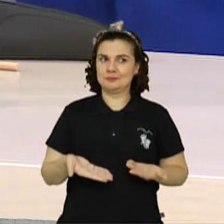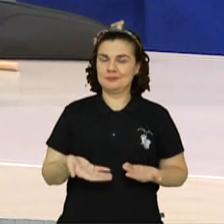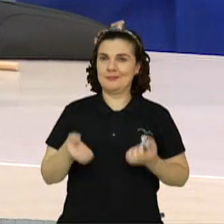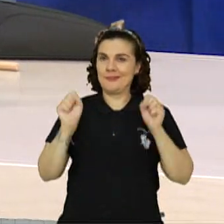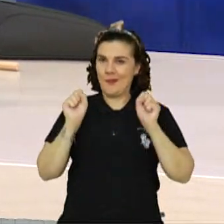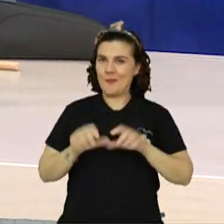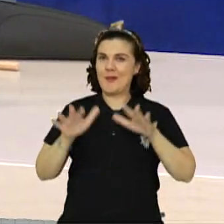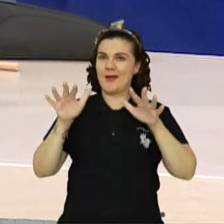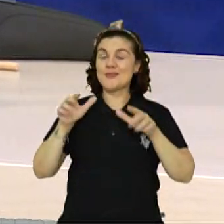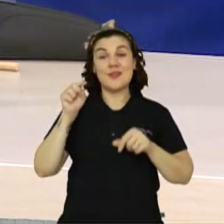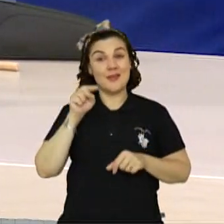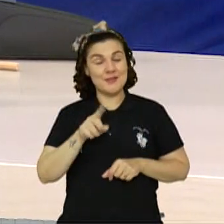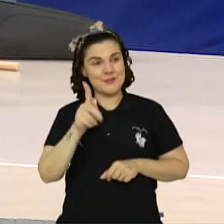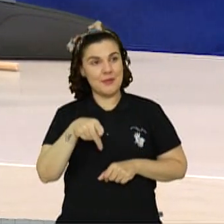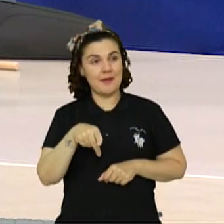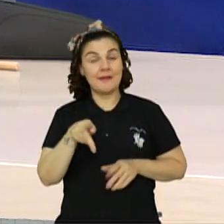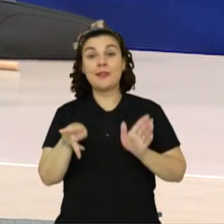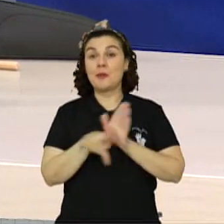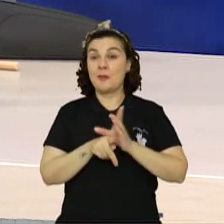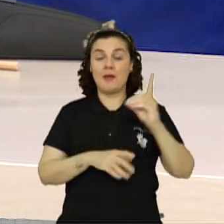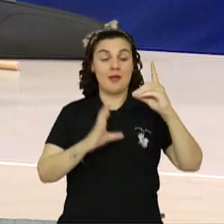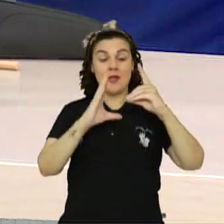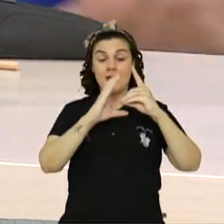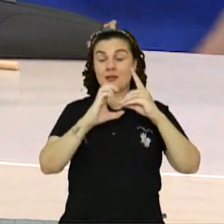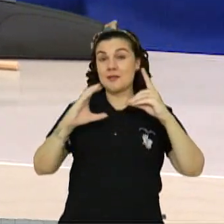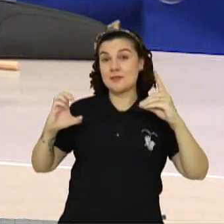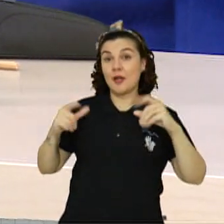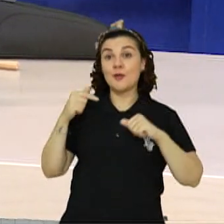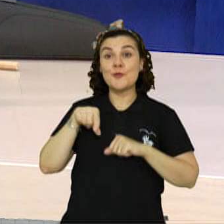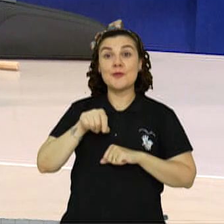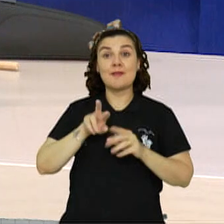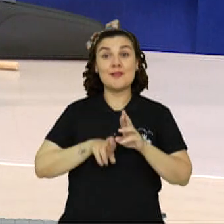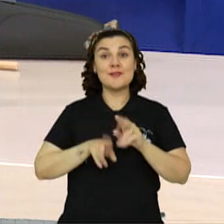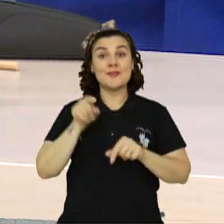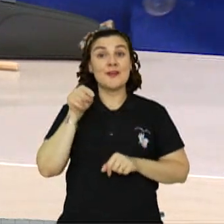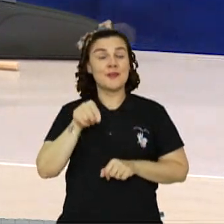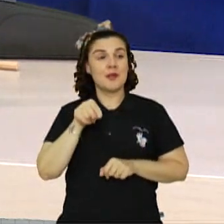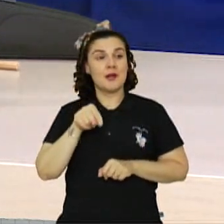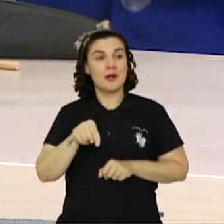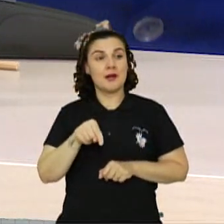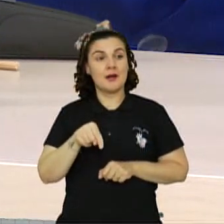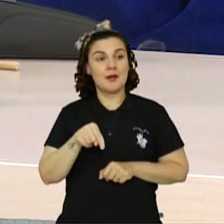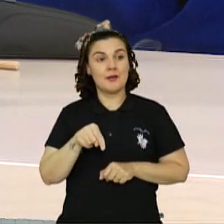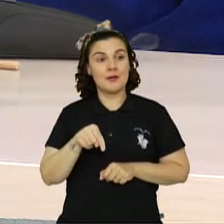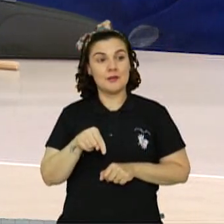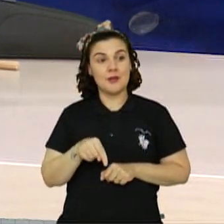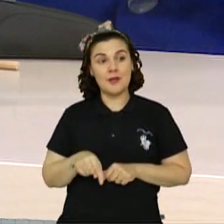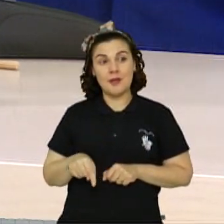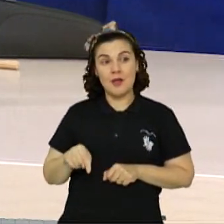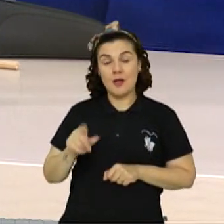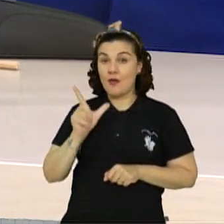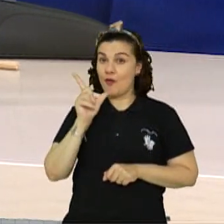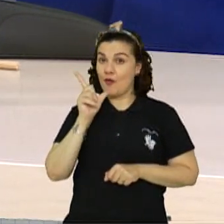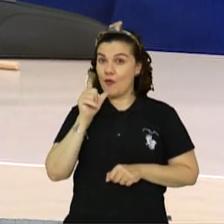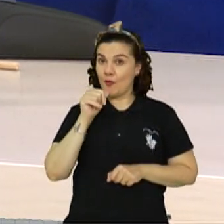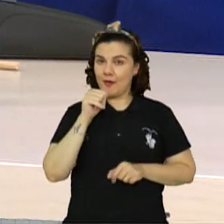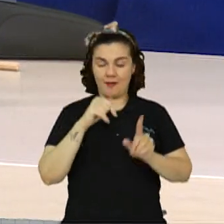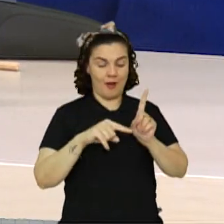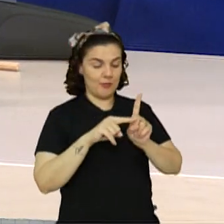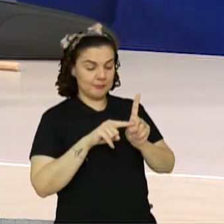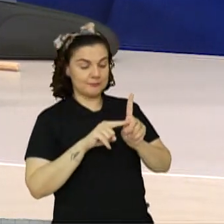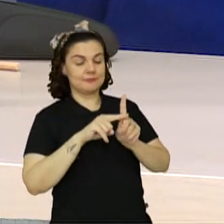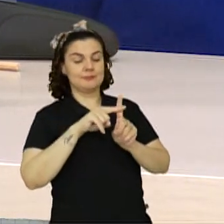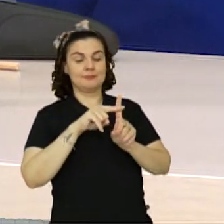mágica. Isso aqui também é densidade. O que eu fiz diferente aqui foi que eu acrescentei água até a